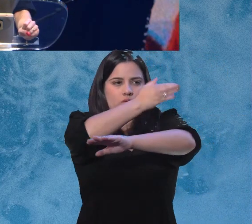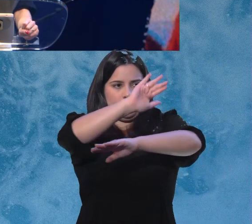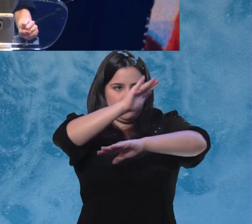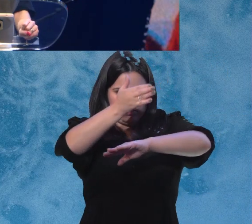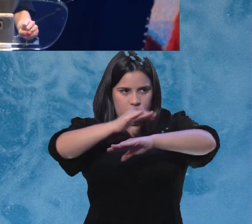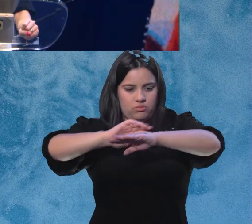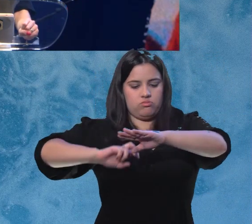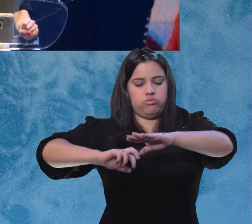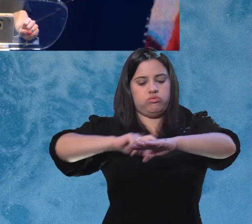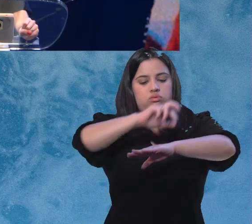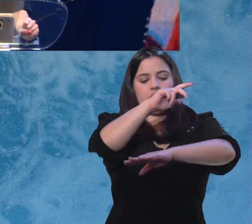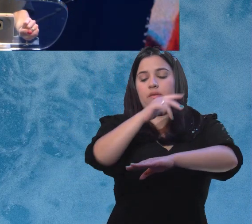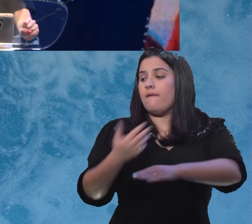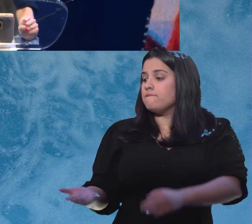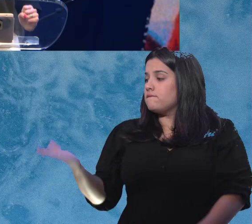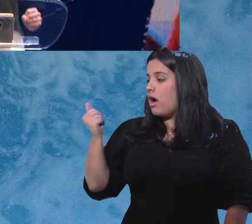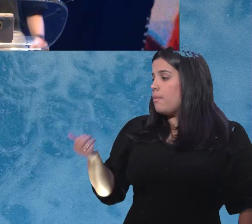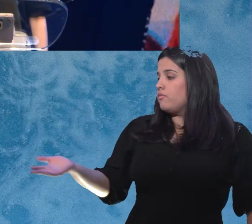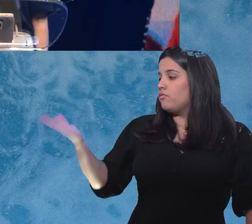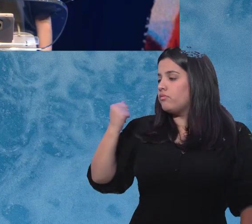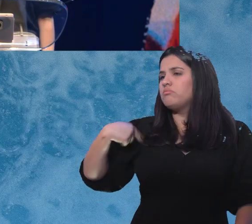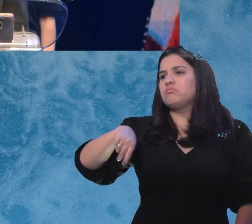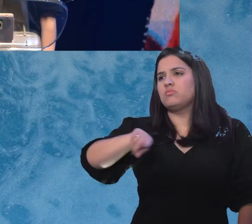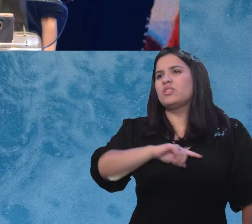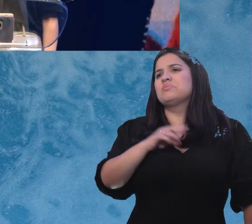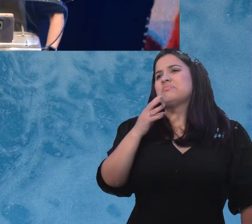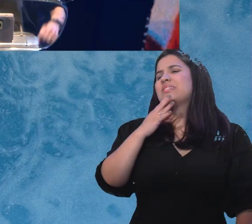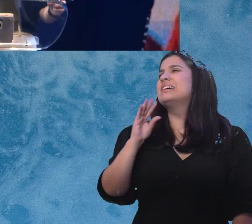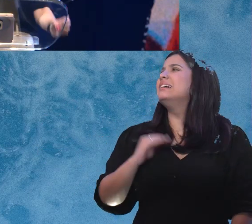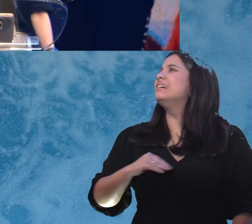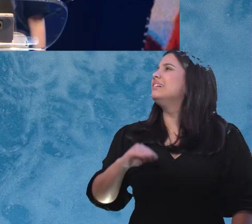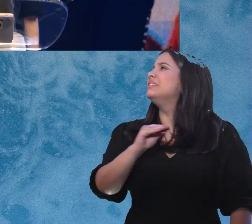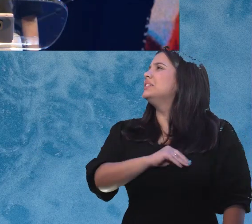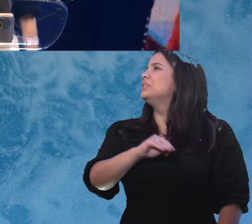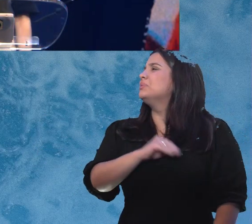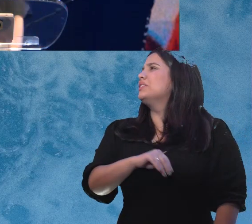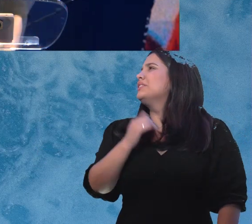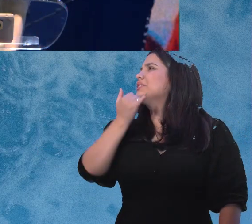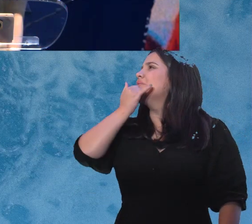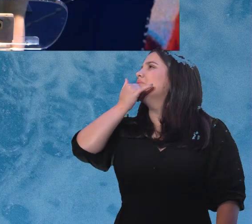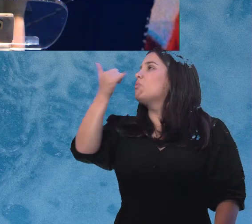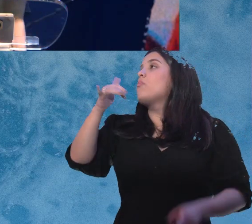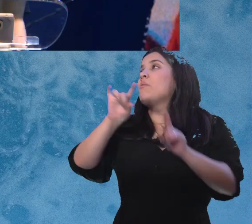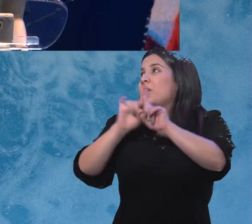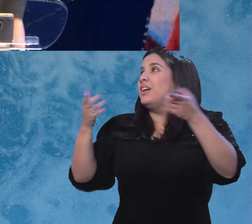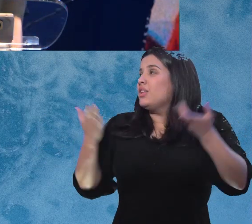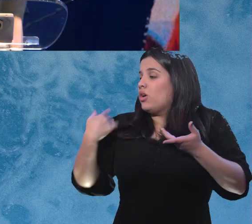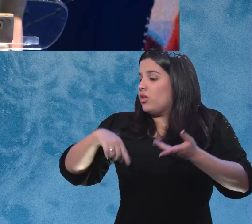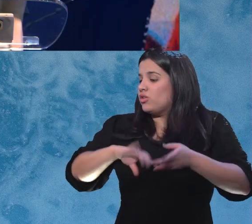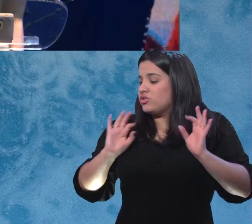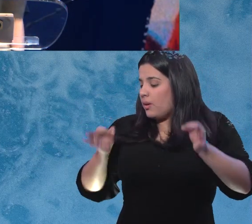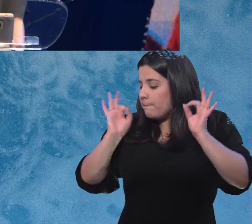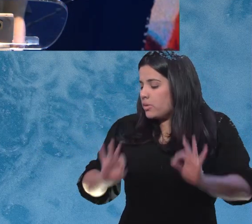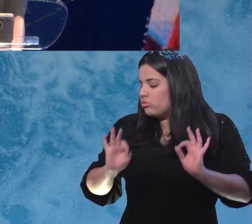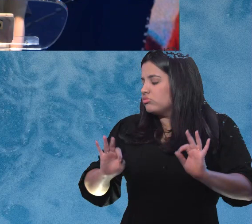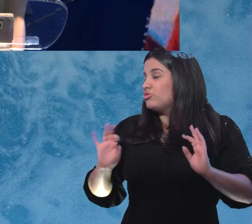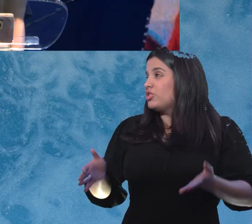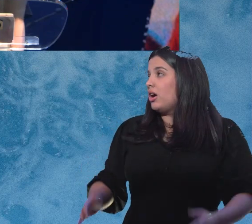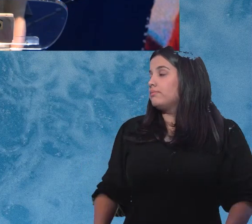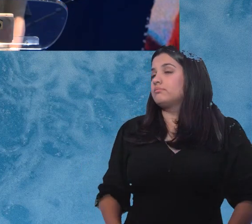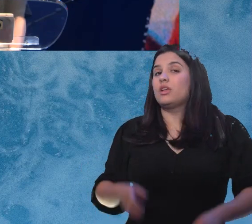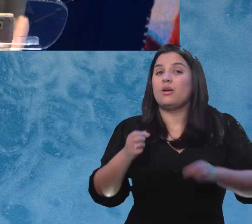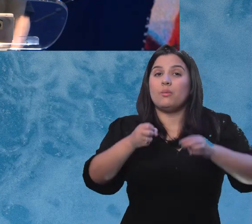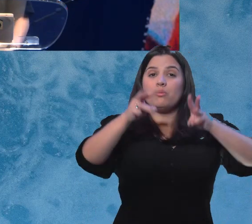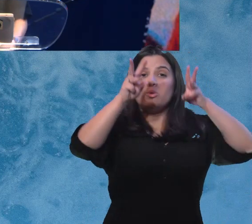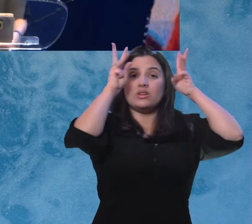montes. Vamos, disseram, reconhecemos que pecamos, mas agora estamos prontos para entrar na terra que o Senhor nos prometeu. Moisés,